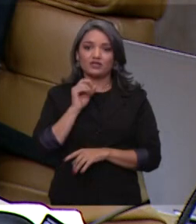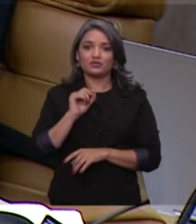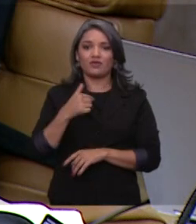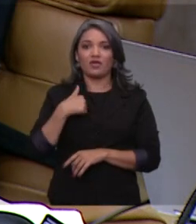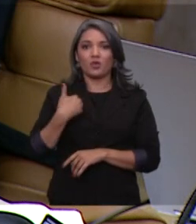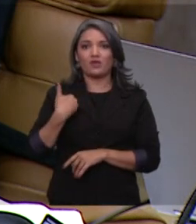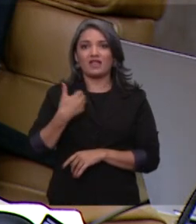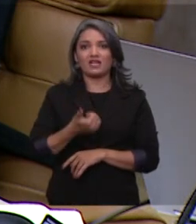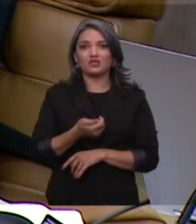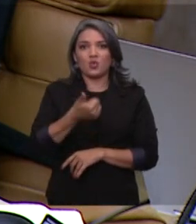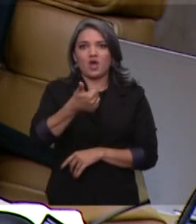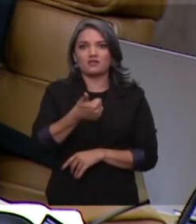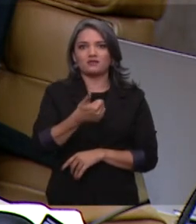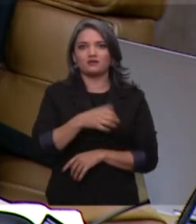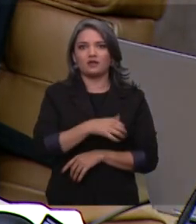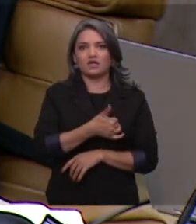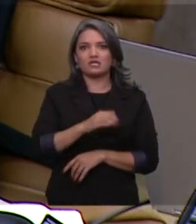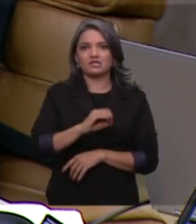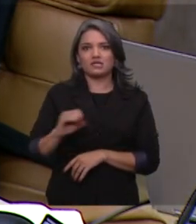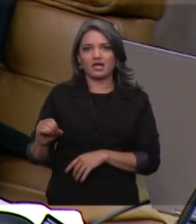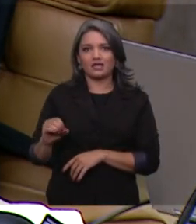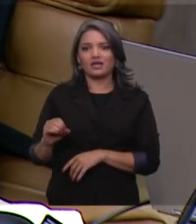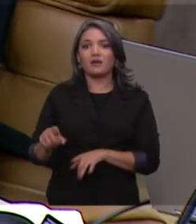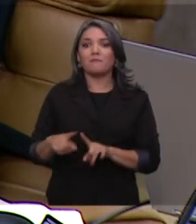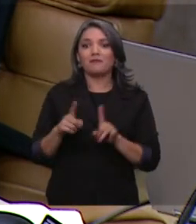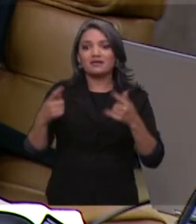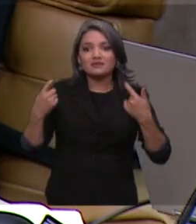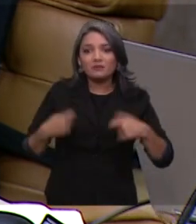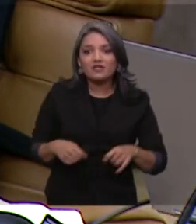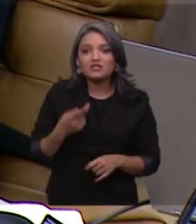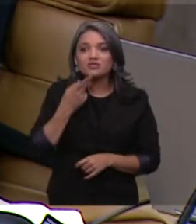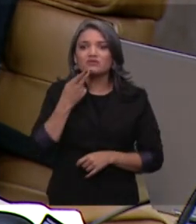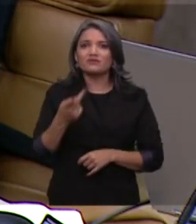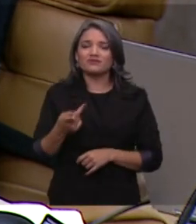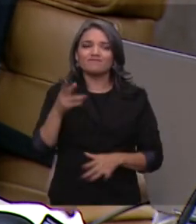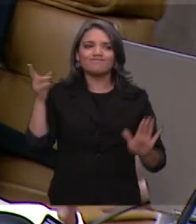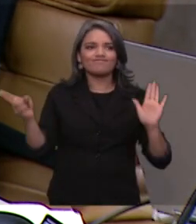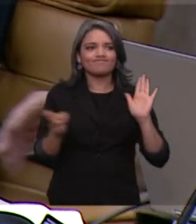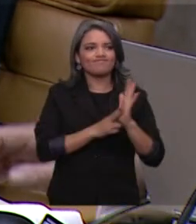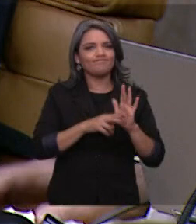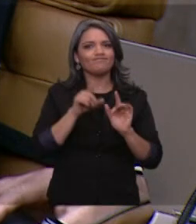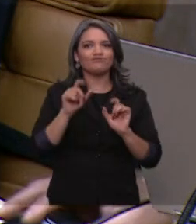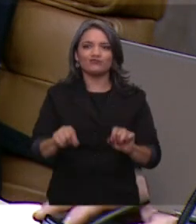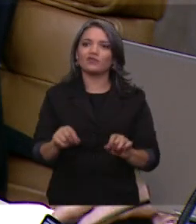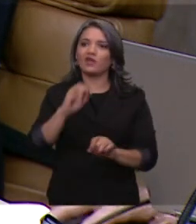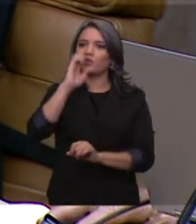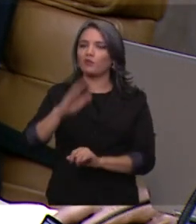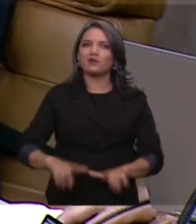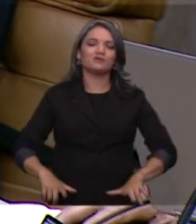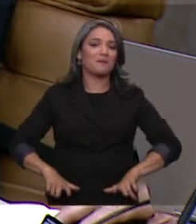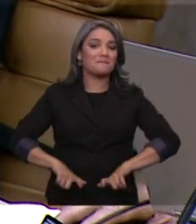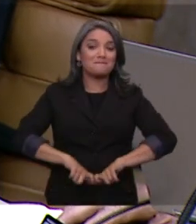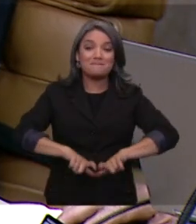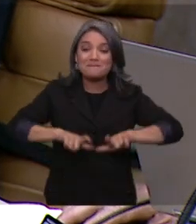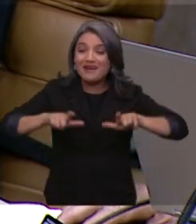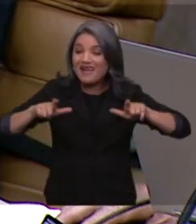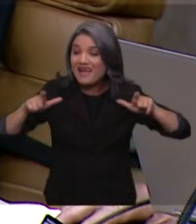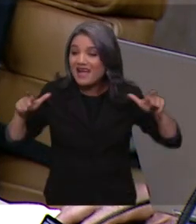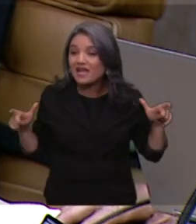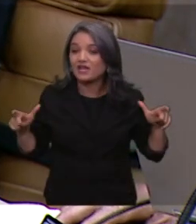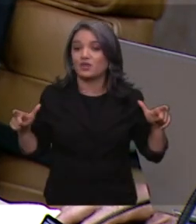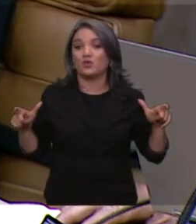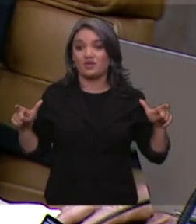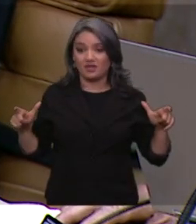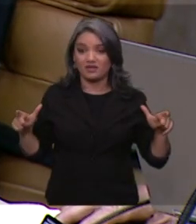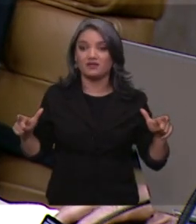100 anos de idade tendo que reconhecer que, para a grandíssima maioria do Brasil, e eu estou dizendo isso porque sou brasileira,